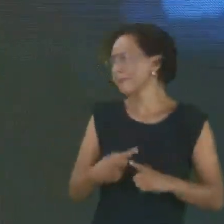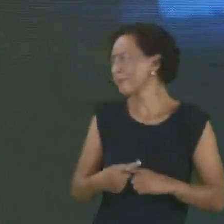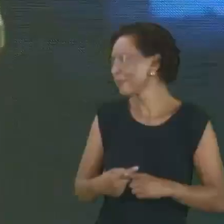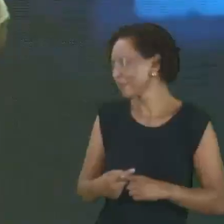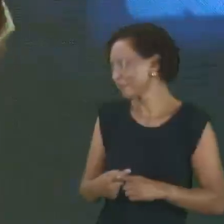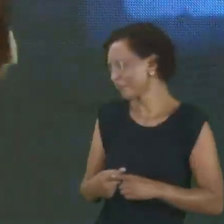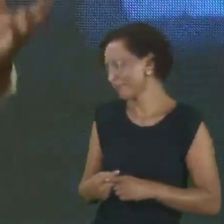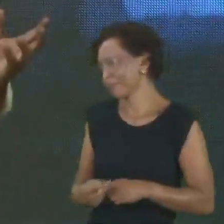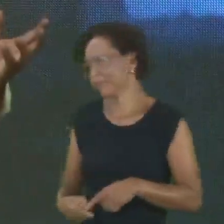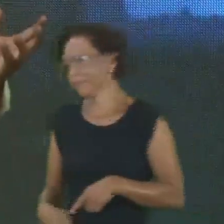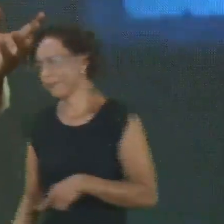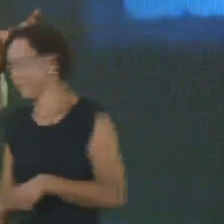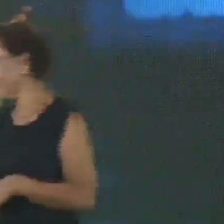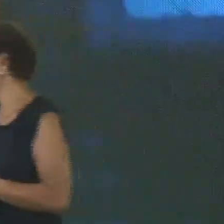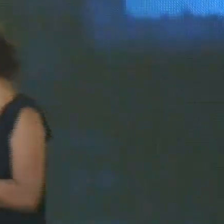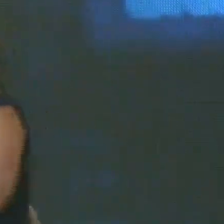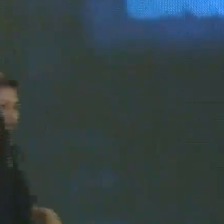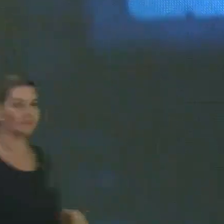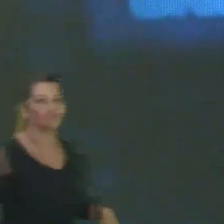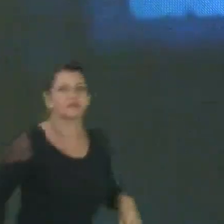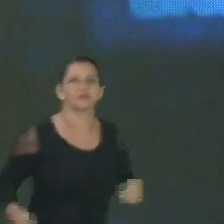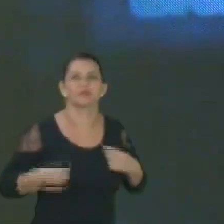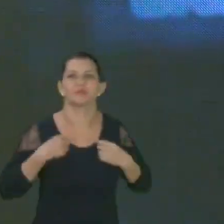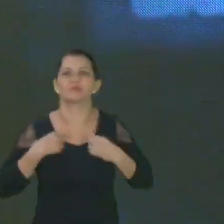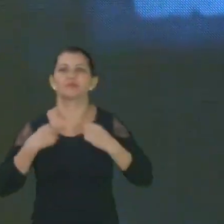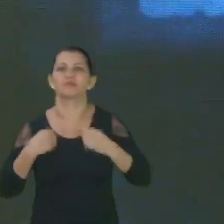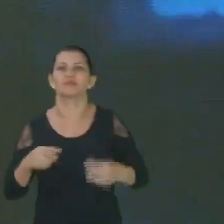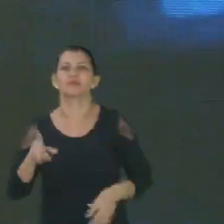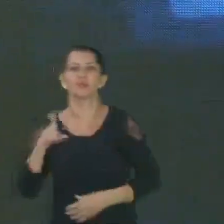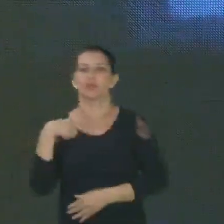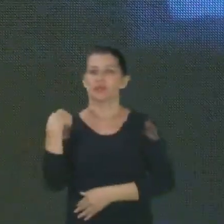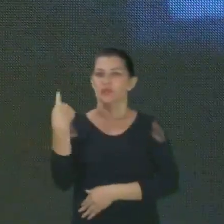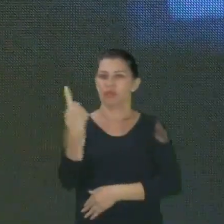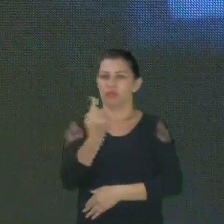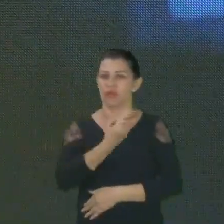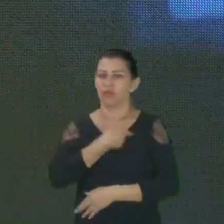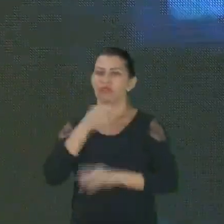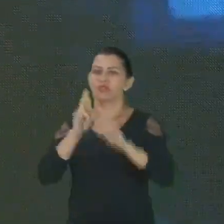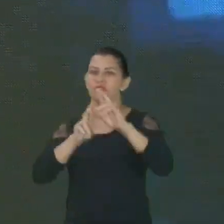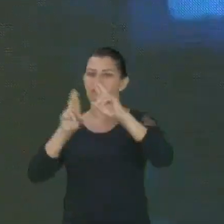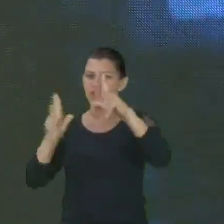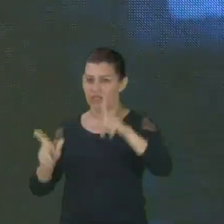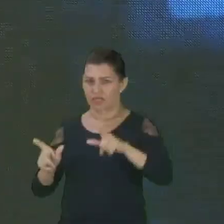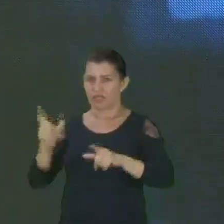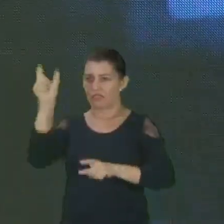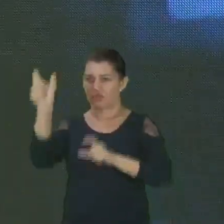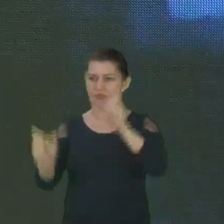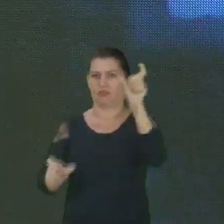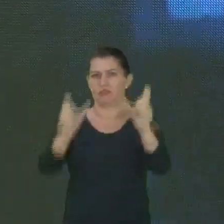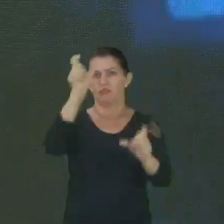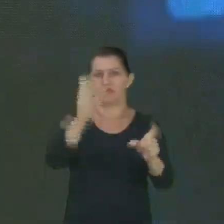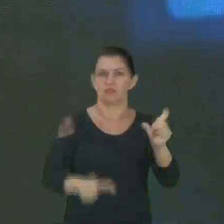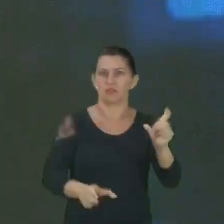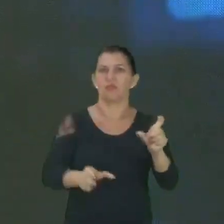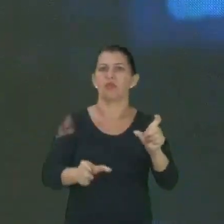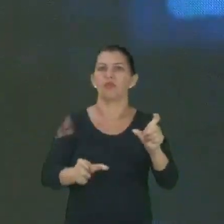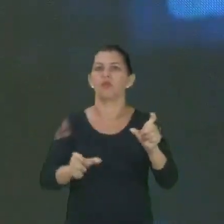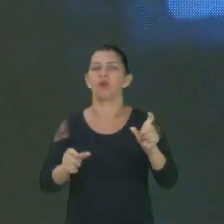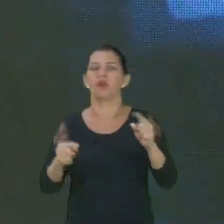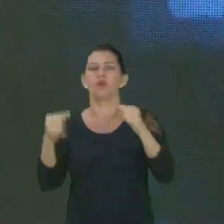o modelo do mundo, então, queridos, para que nós estamos aqui? Eu vou voltar a